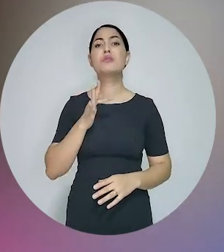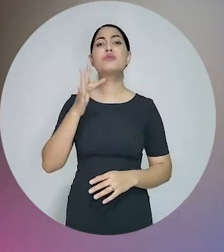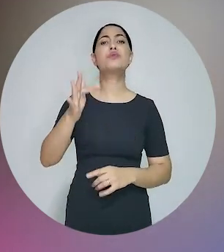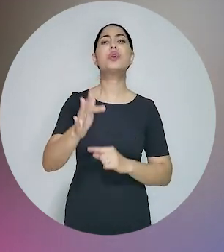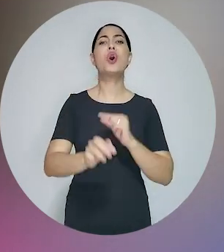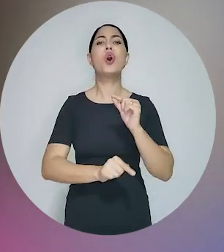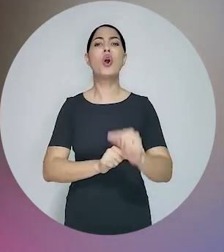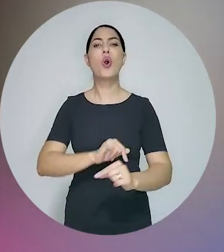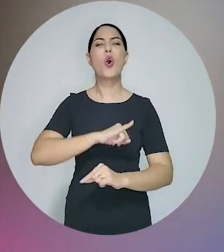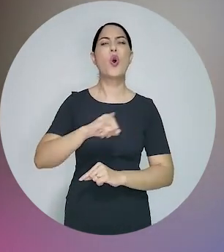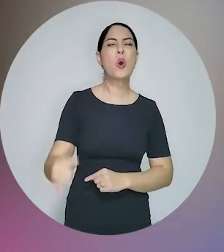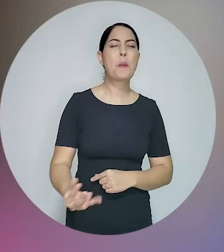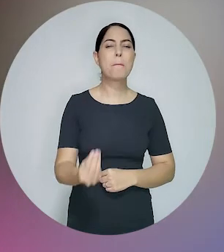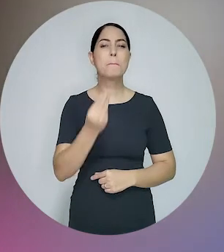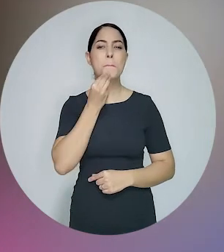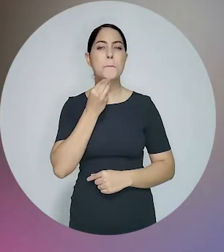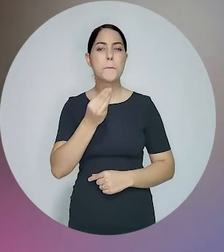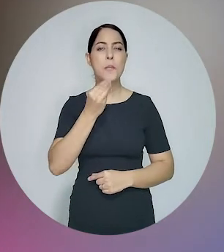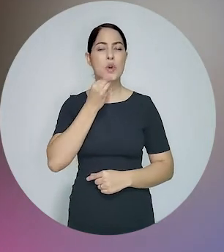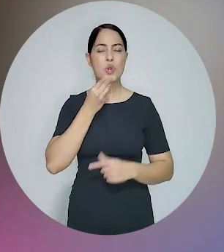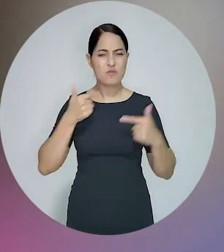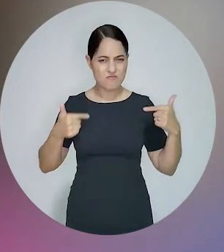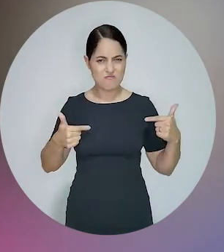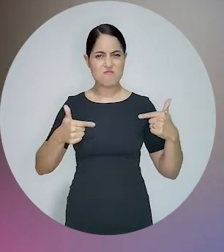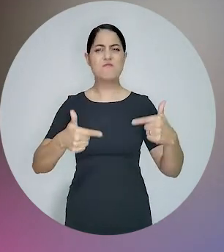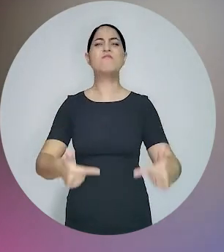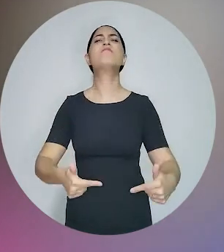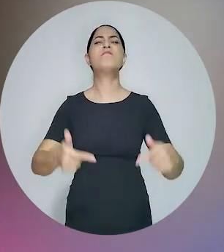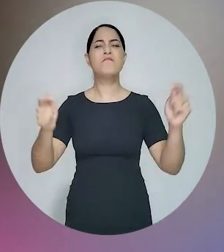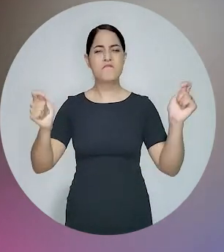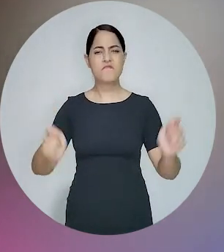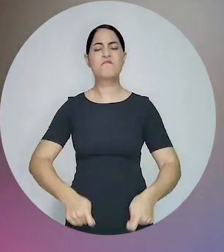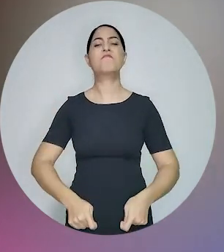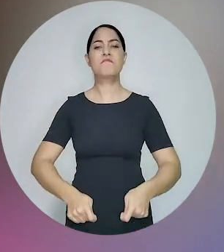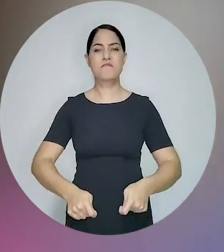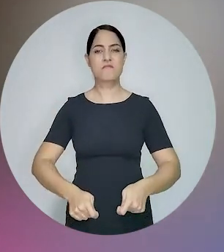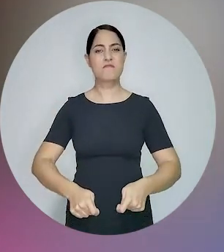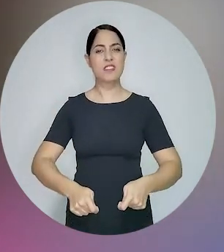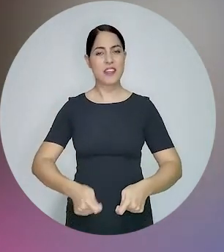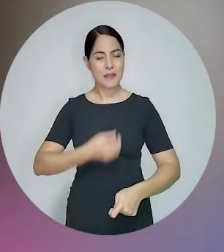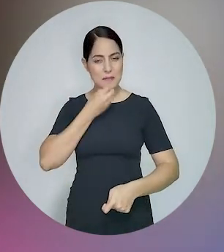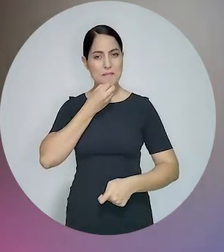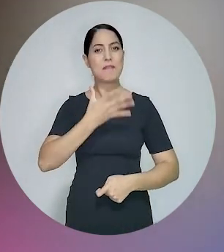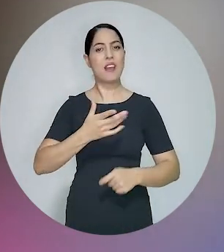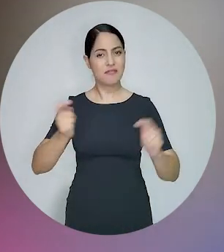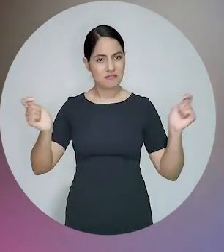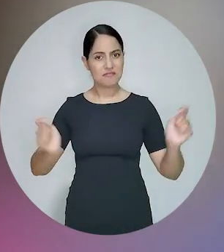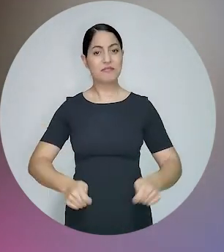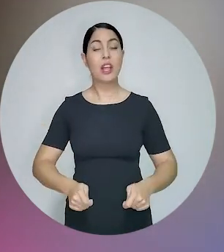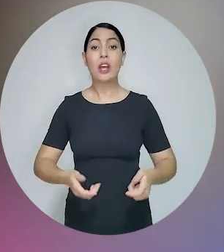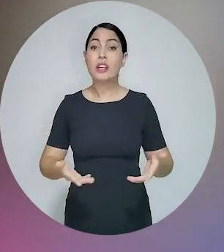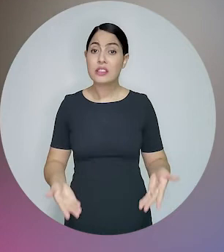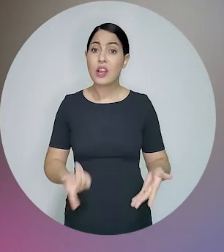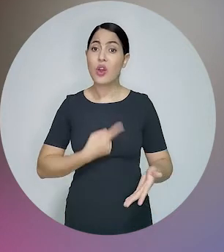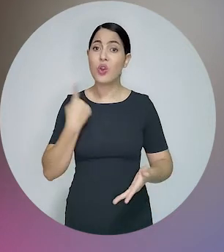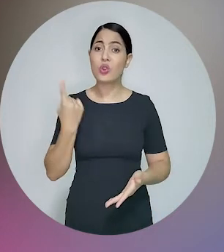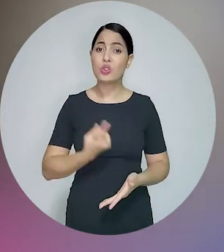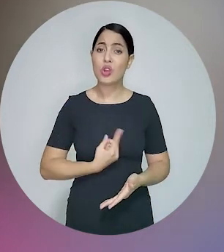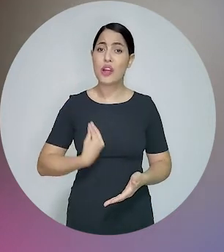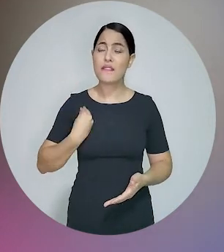nós, porém, a oportunidade de fazer o que tiver que ser feito e de fazer bem